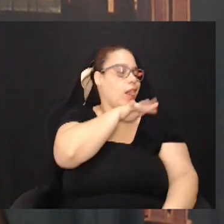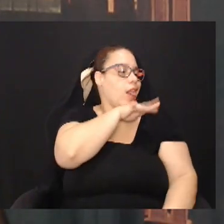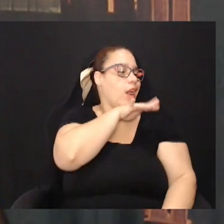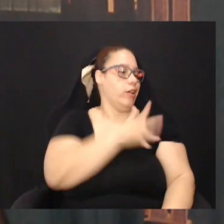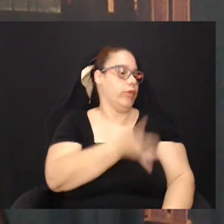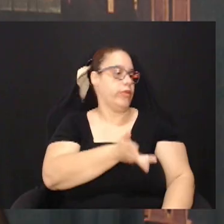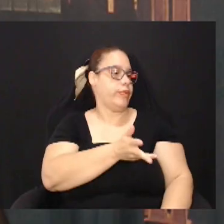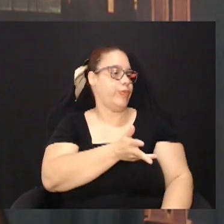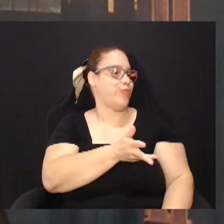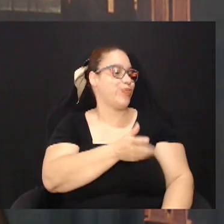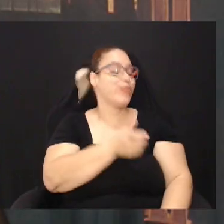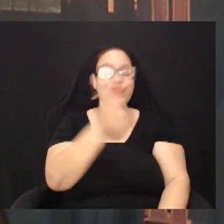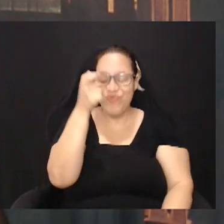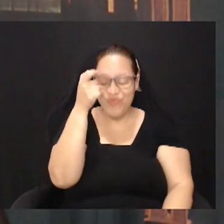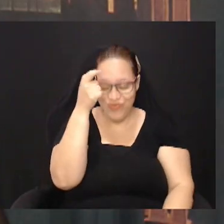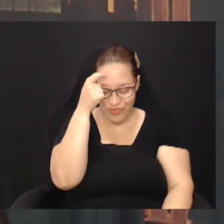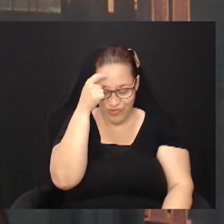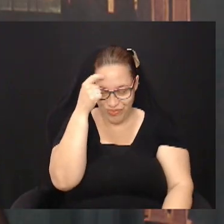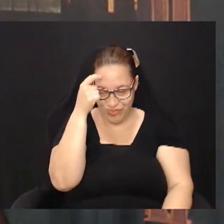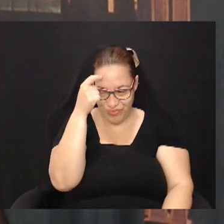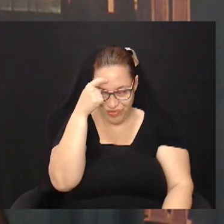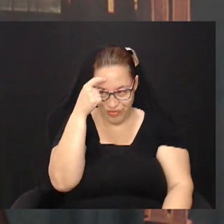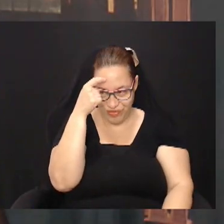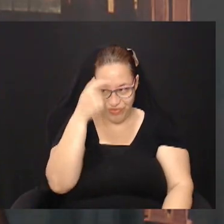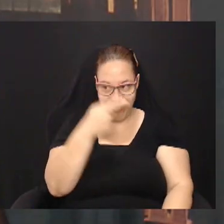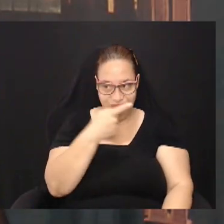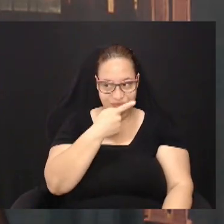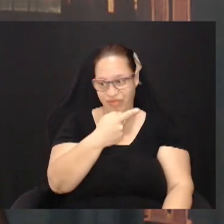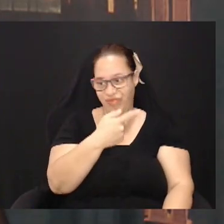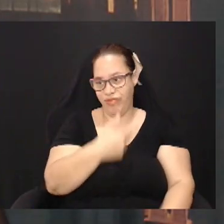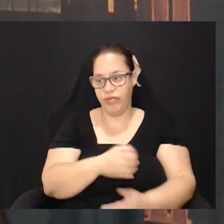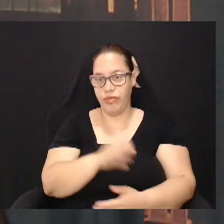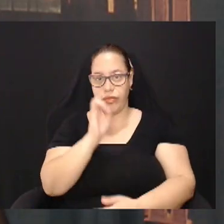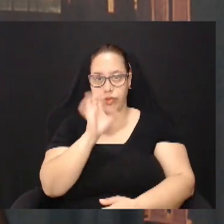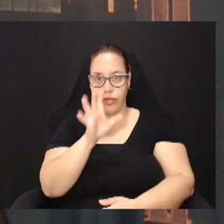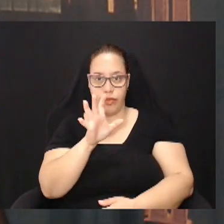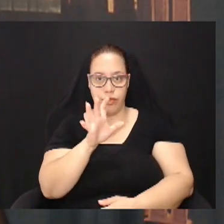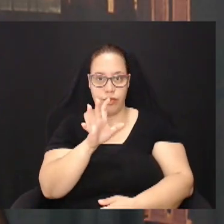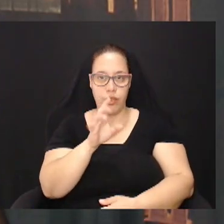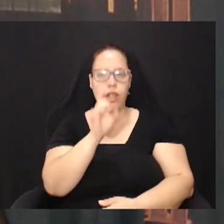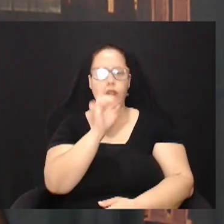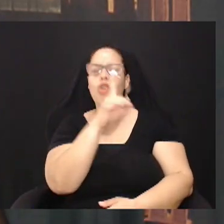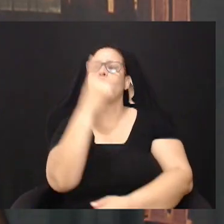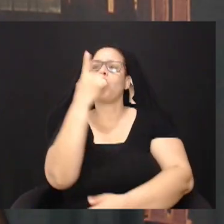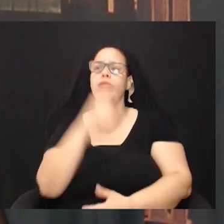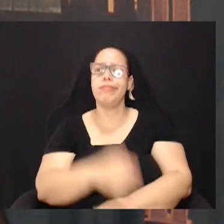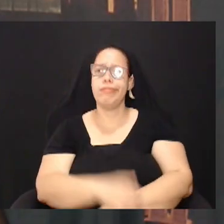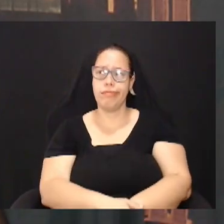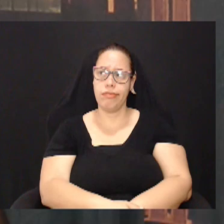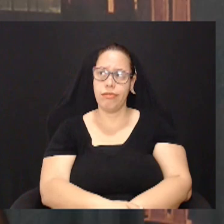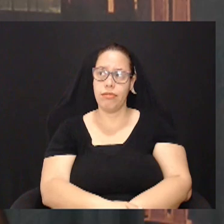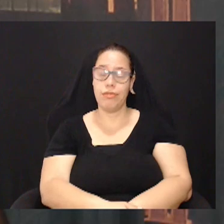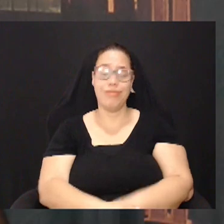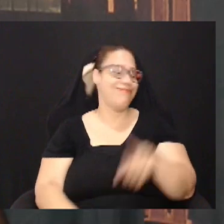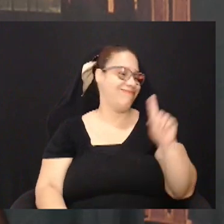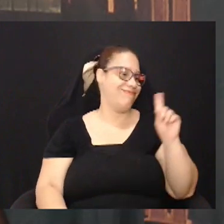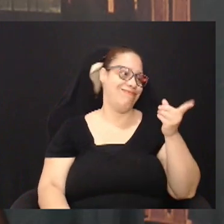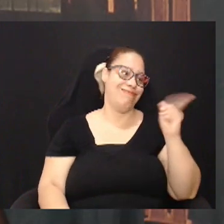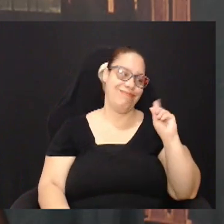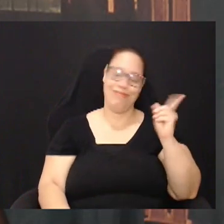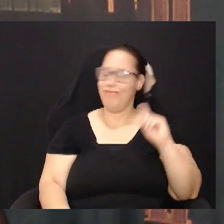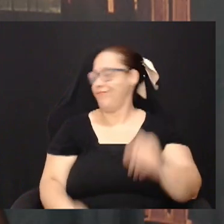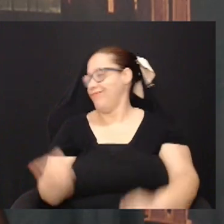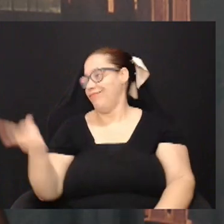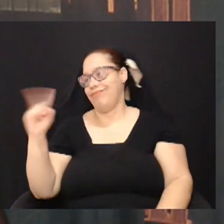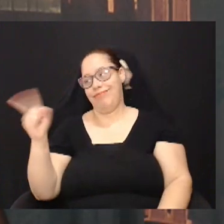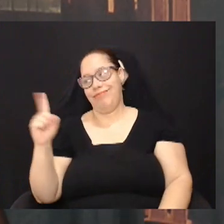conscientemente falando, vou ver só um. Não. Não, né? De novo, é a dopamina barata, teu cérebro